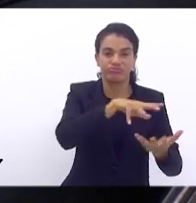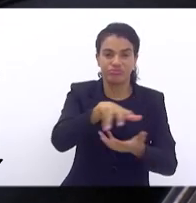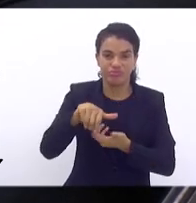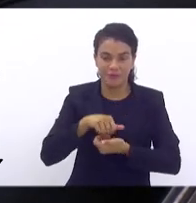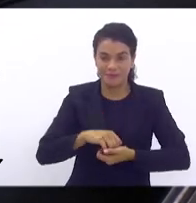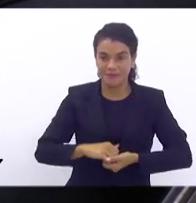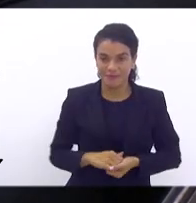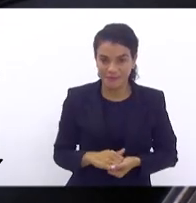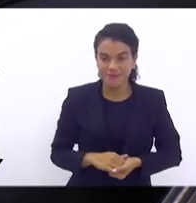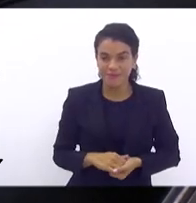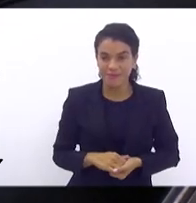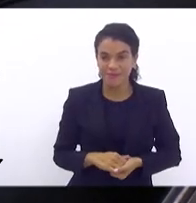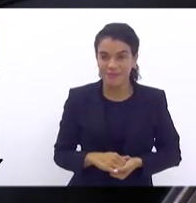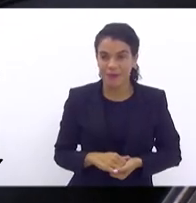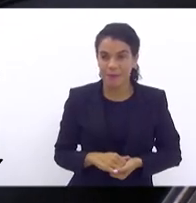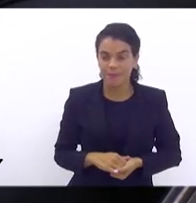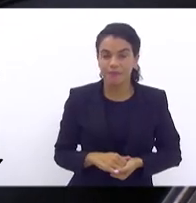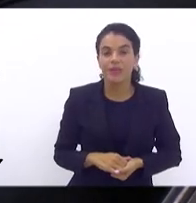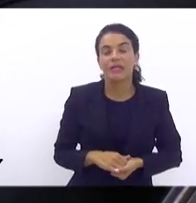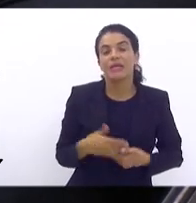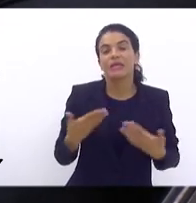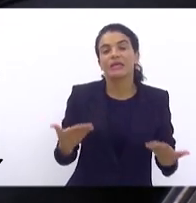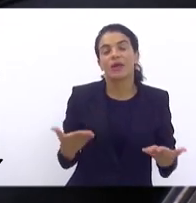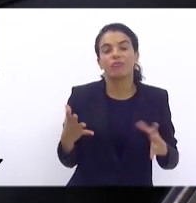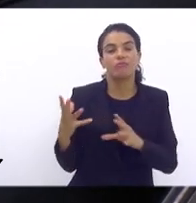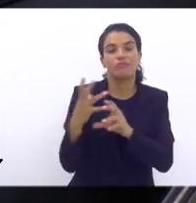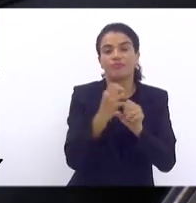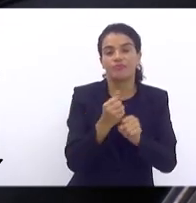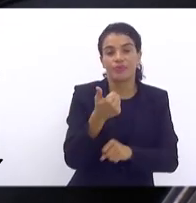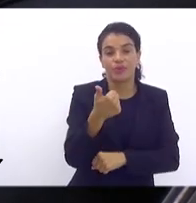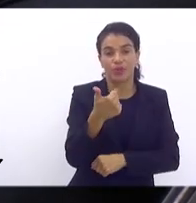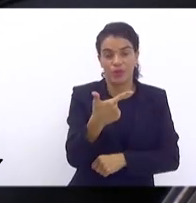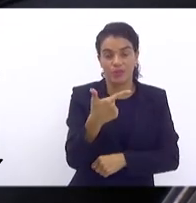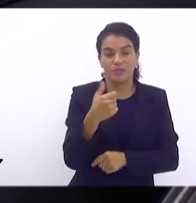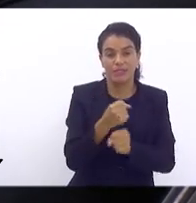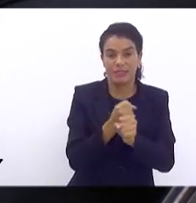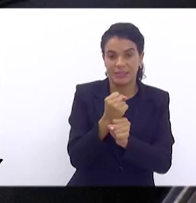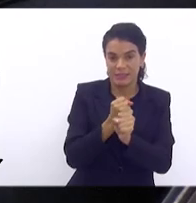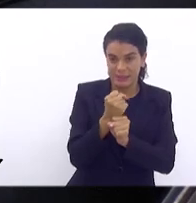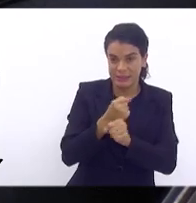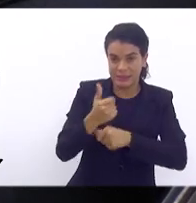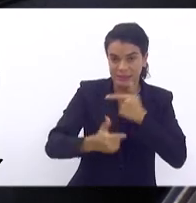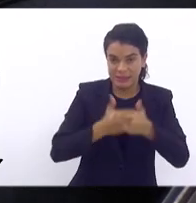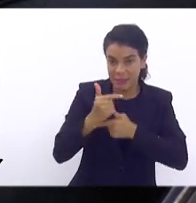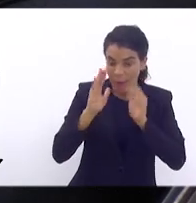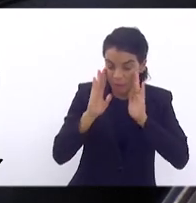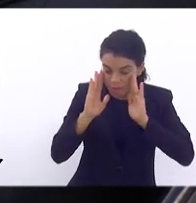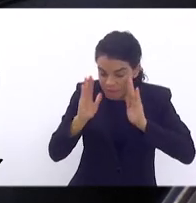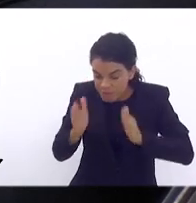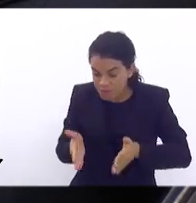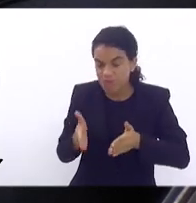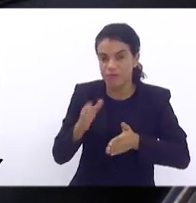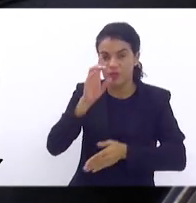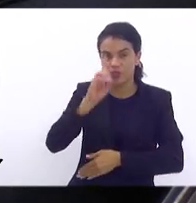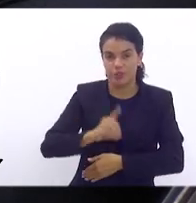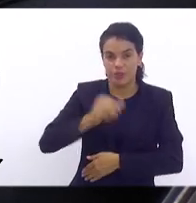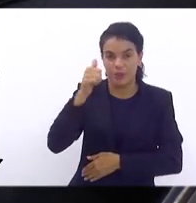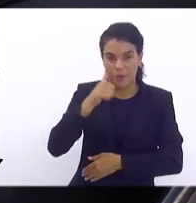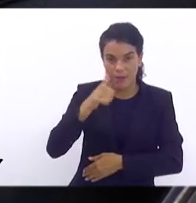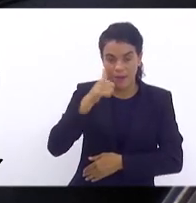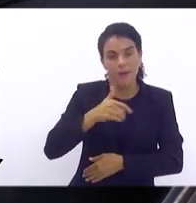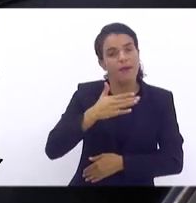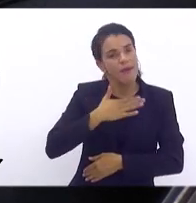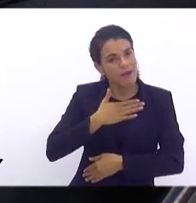né e nesses 12 anos é dia trabalho específico com os direitos das mulheres